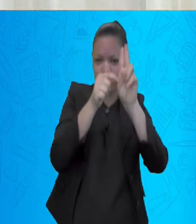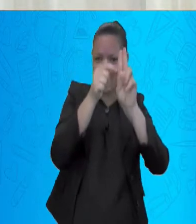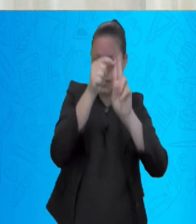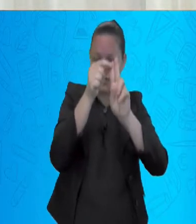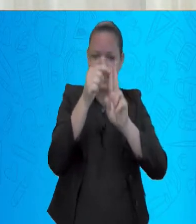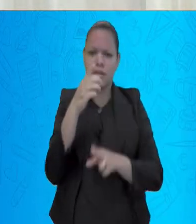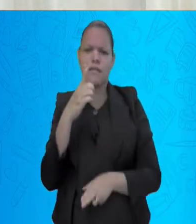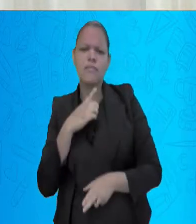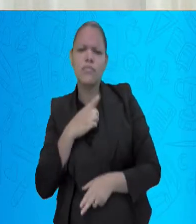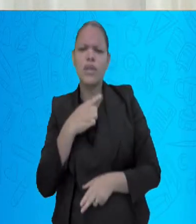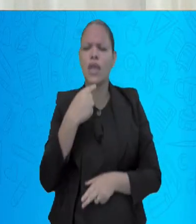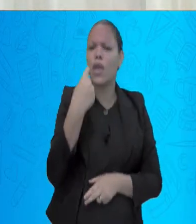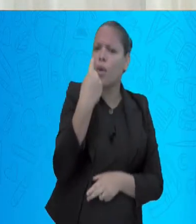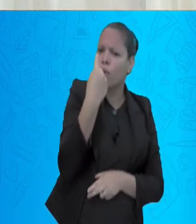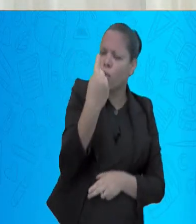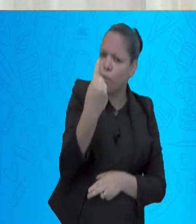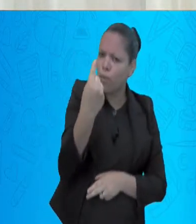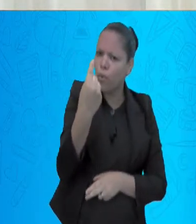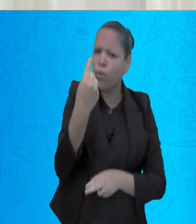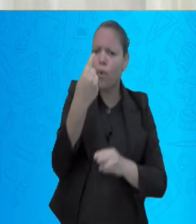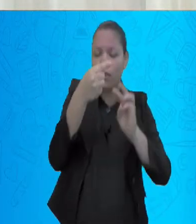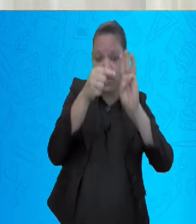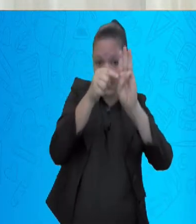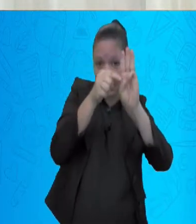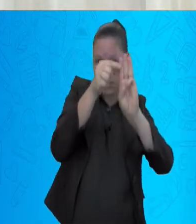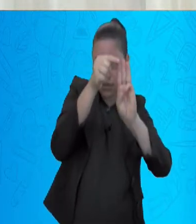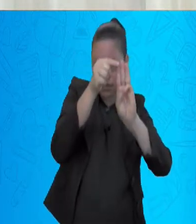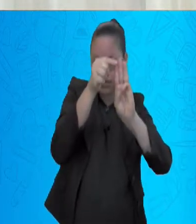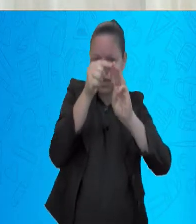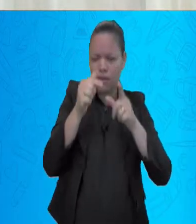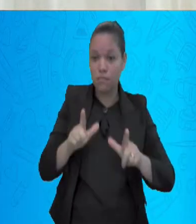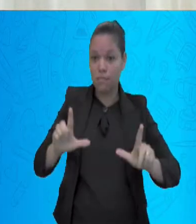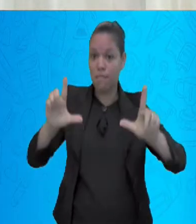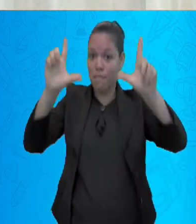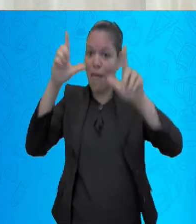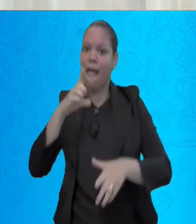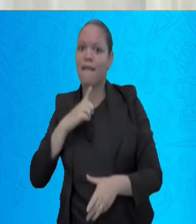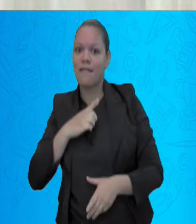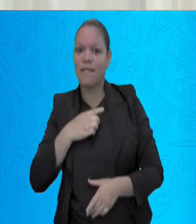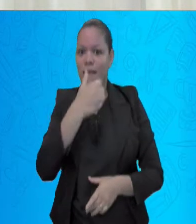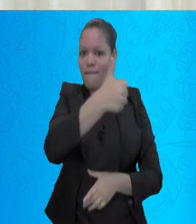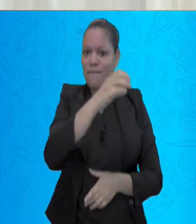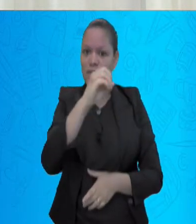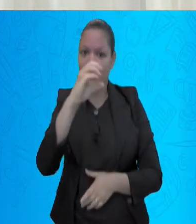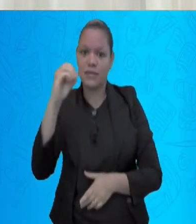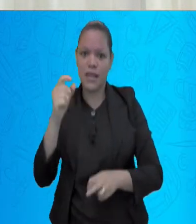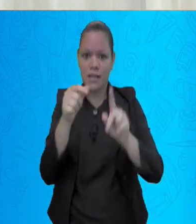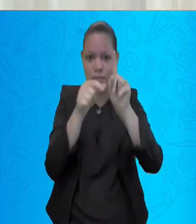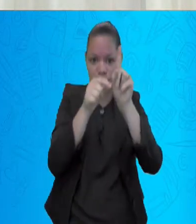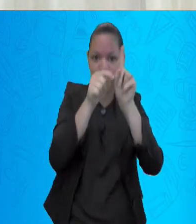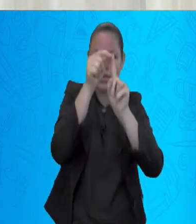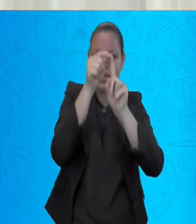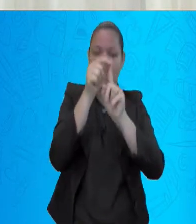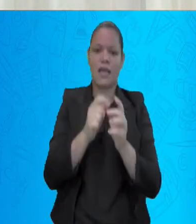uma centena. Essa plaquinha aqui que contém 100 unidades. Então, vamos lá. Já tenho uma aqui na